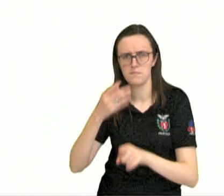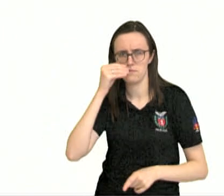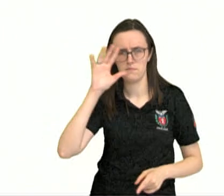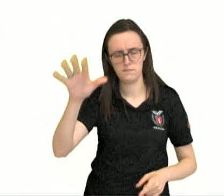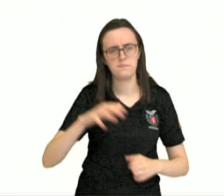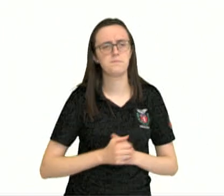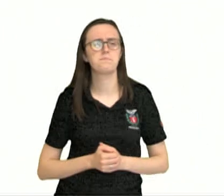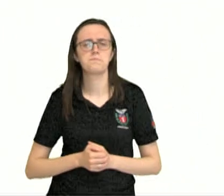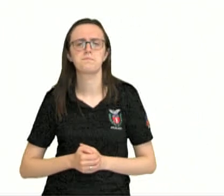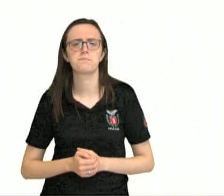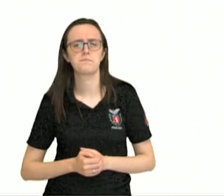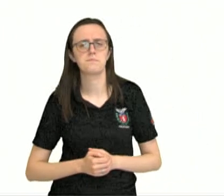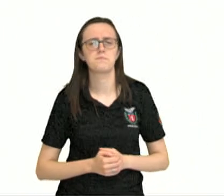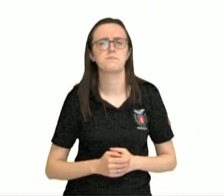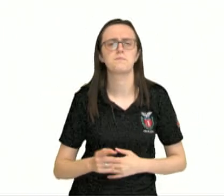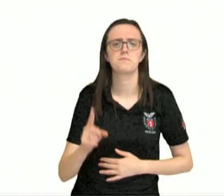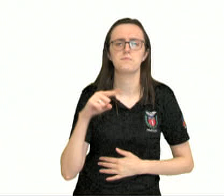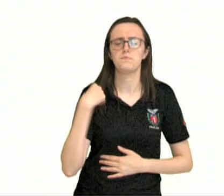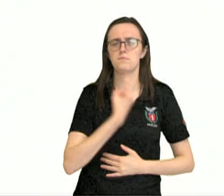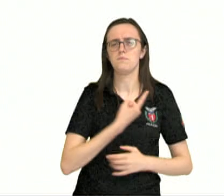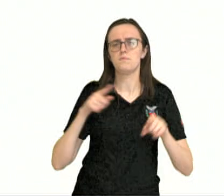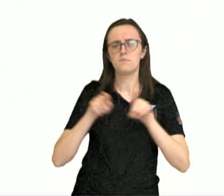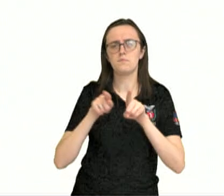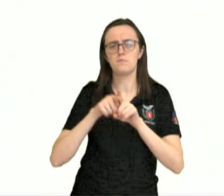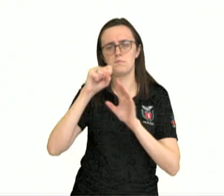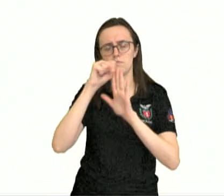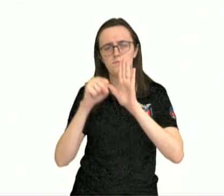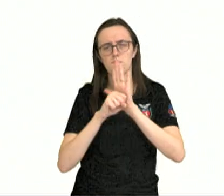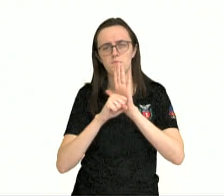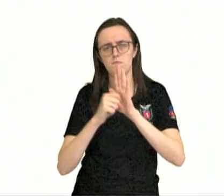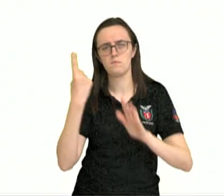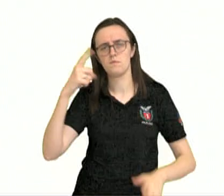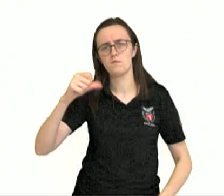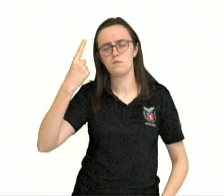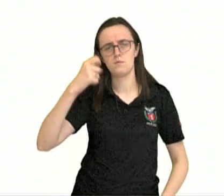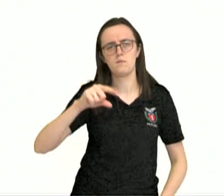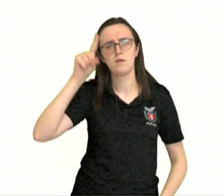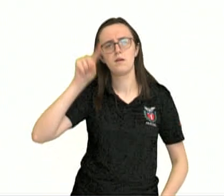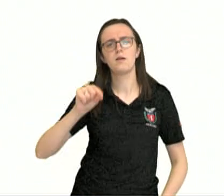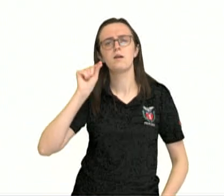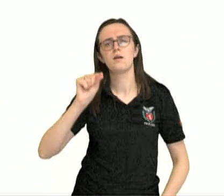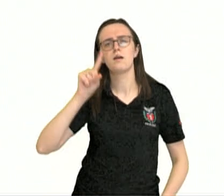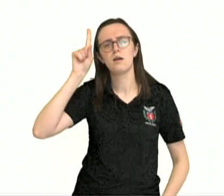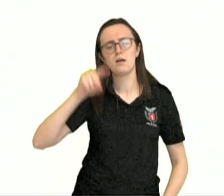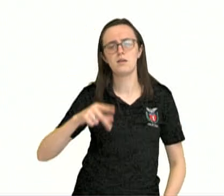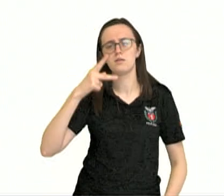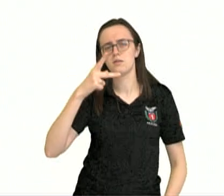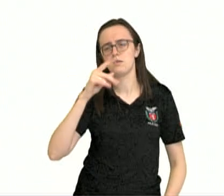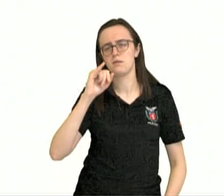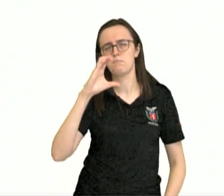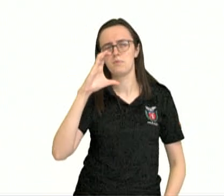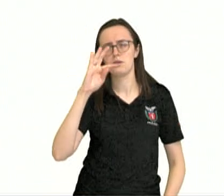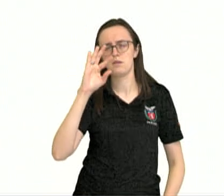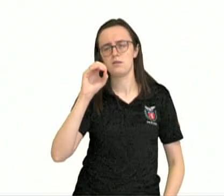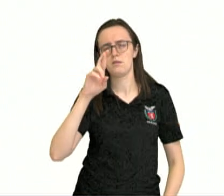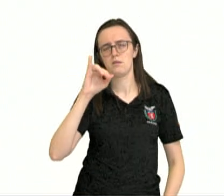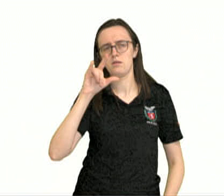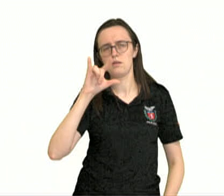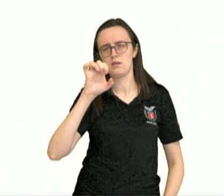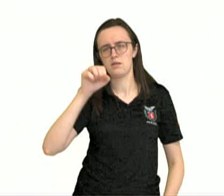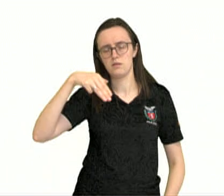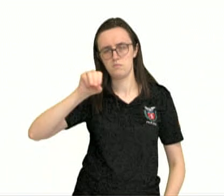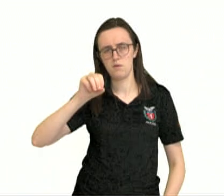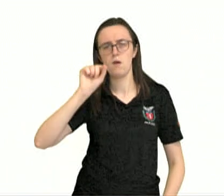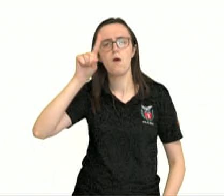e é nós também tivemos no século no final do século 19 é uma corrente chamada pictorialismo e essa